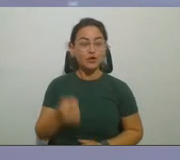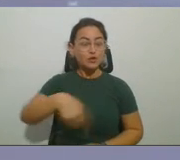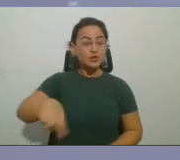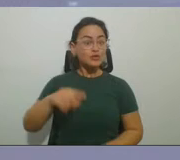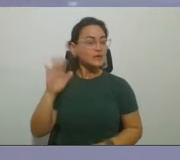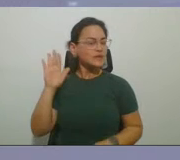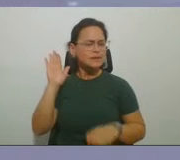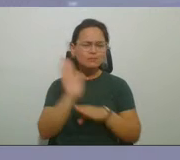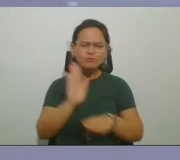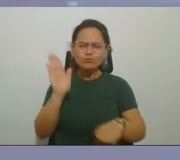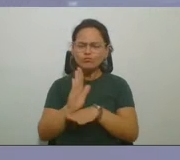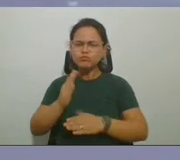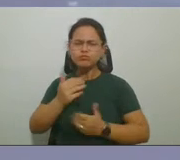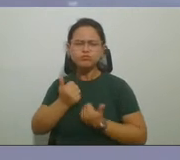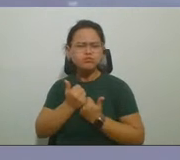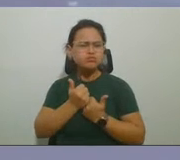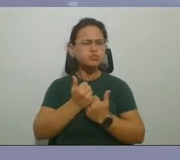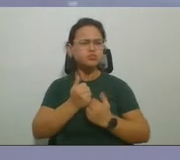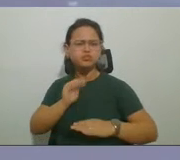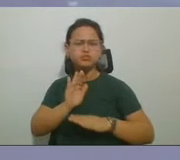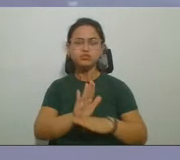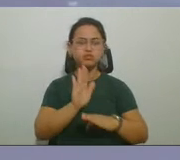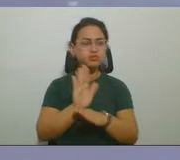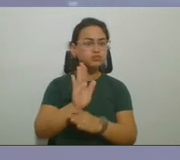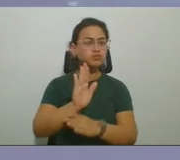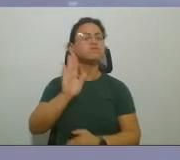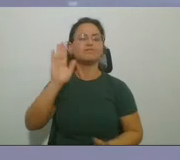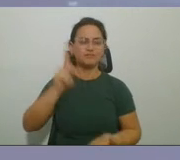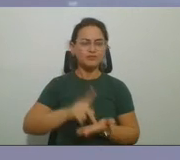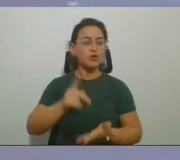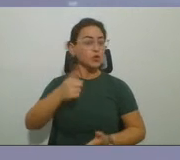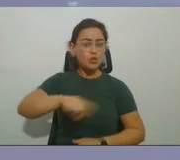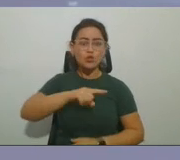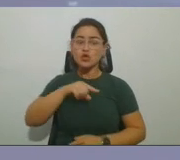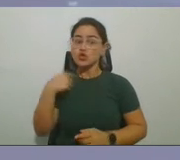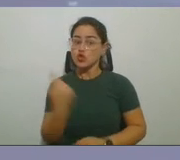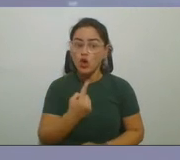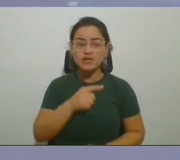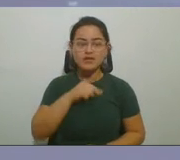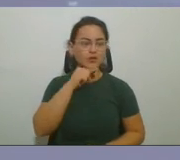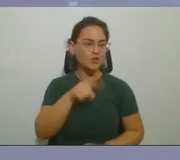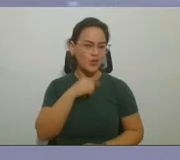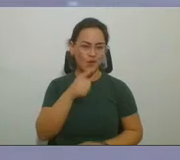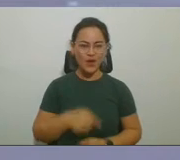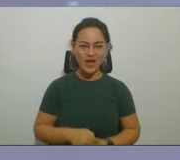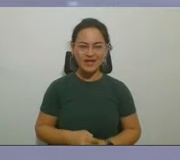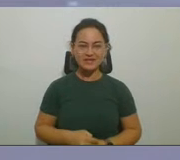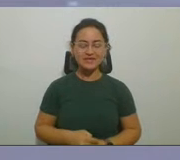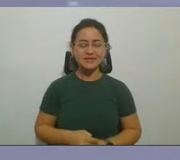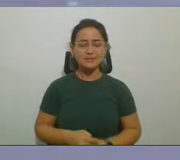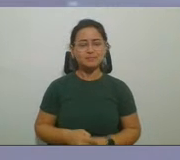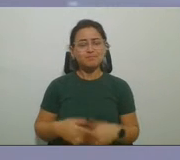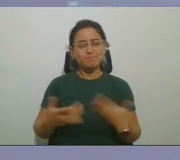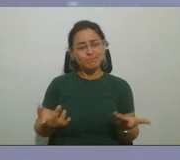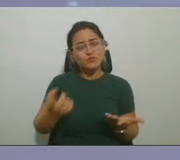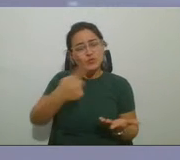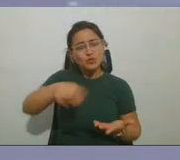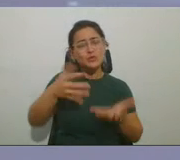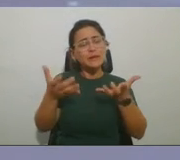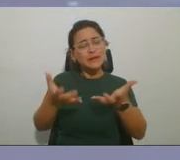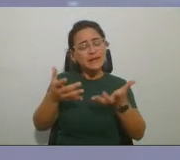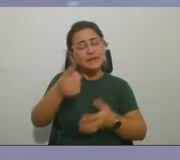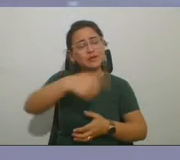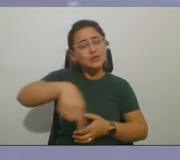não chegaríamos até aqui. Nossa intenção era recebê-los